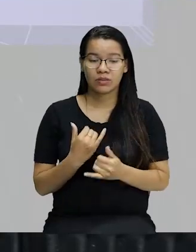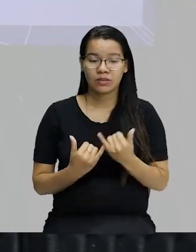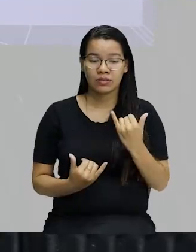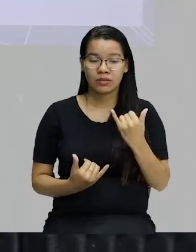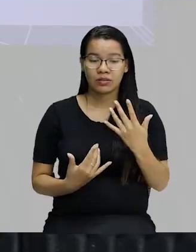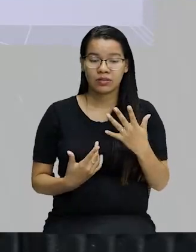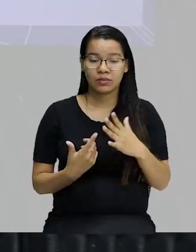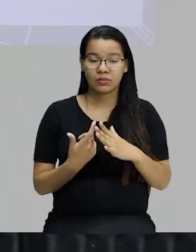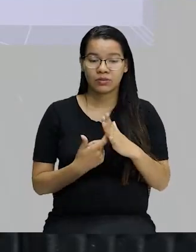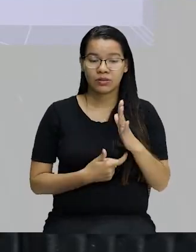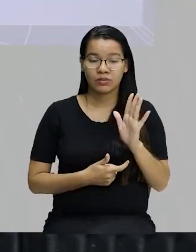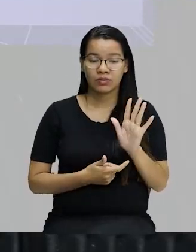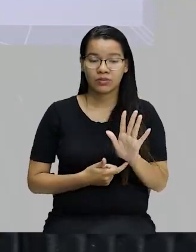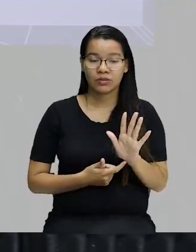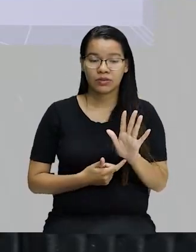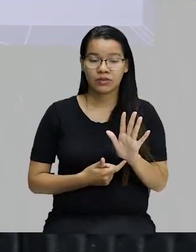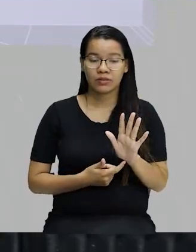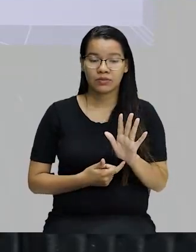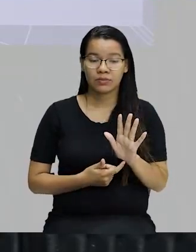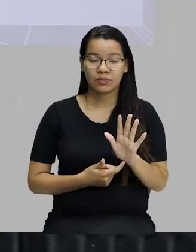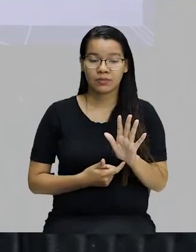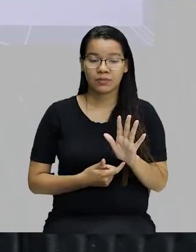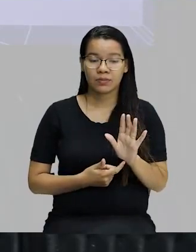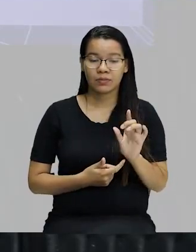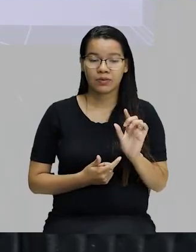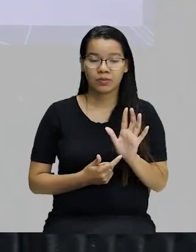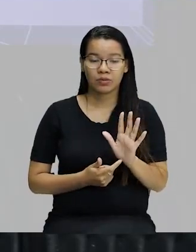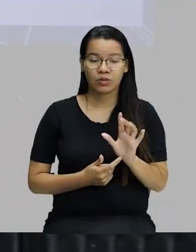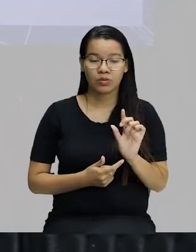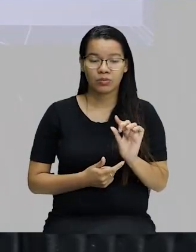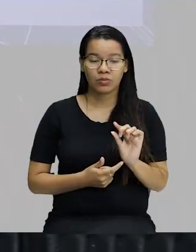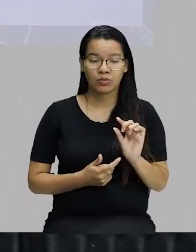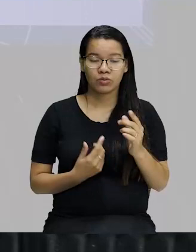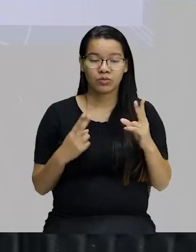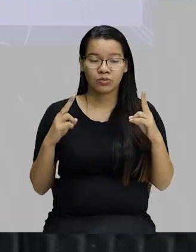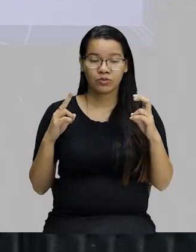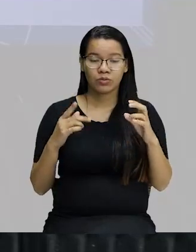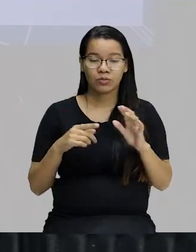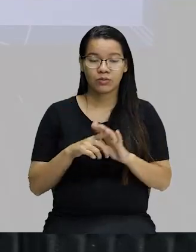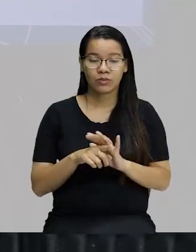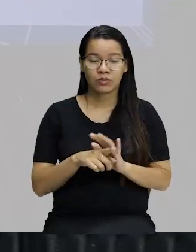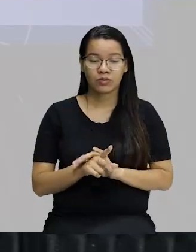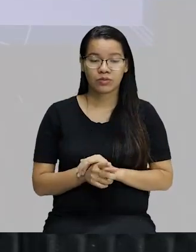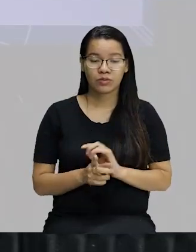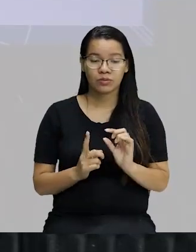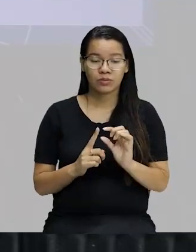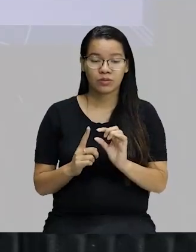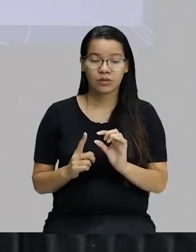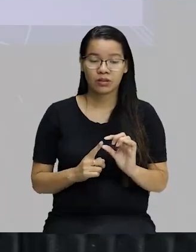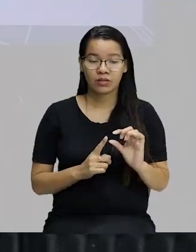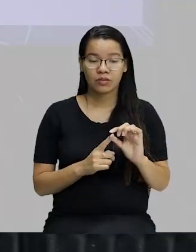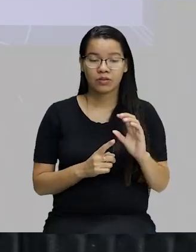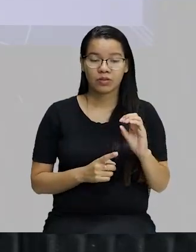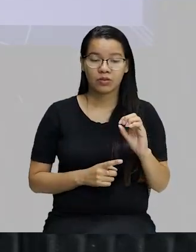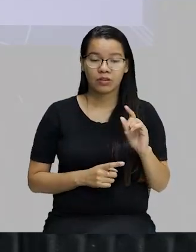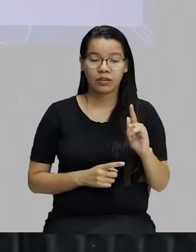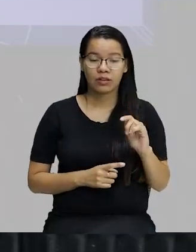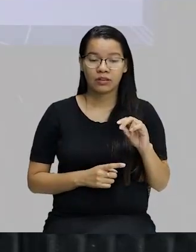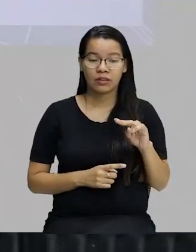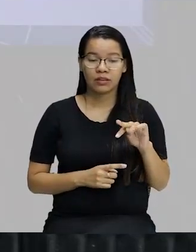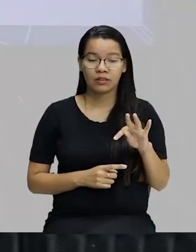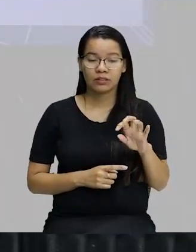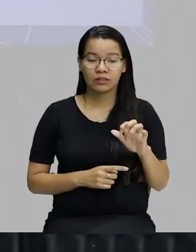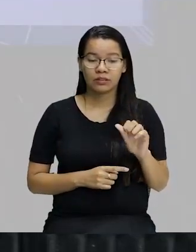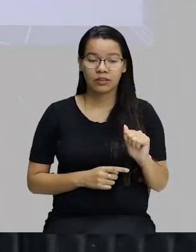coloquei um texto para vocês, para demonstrar um pouquinho dessa questão das palavras cognatas ou das palavras